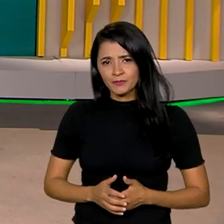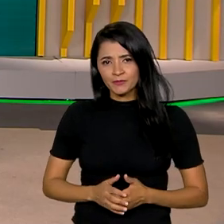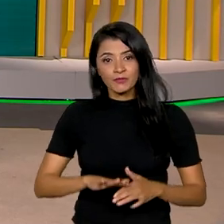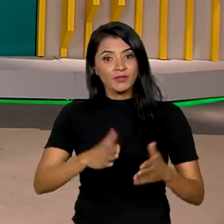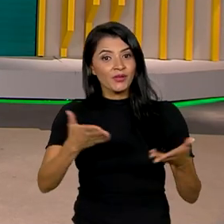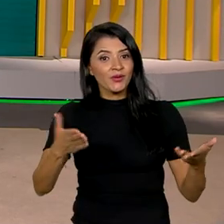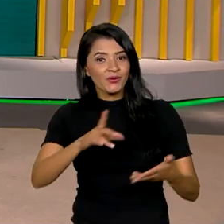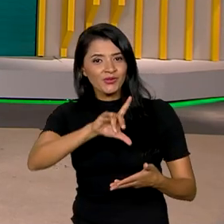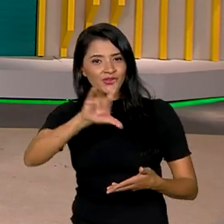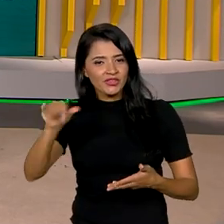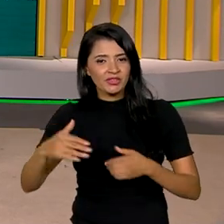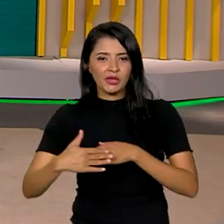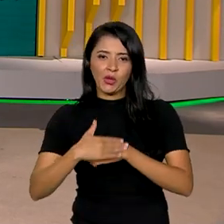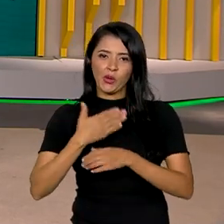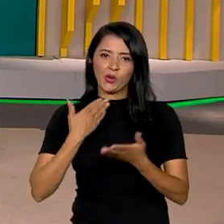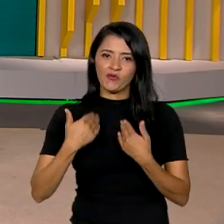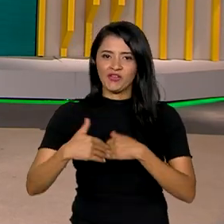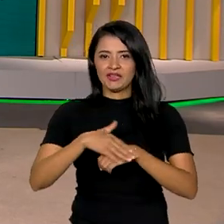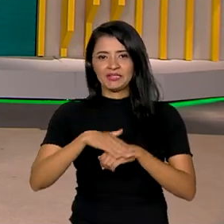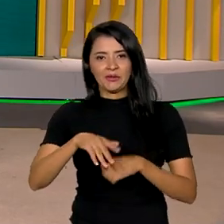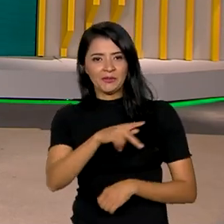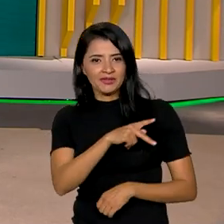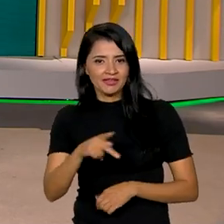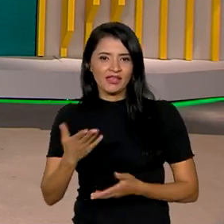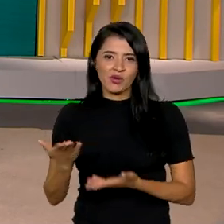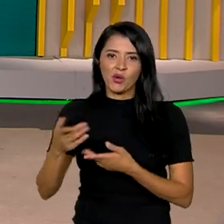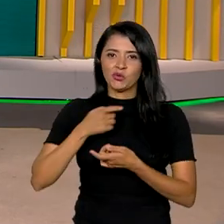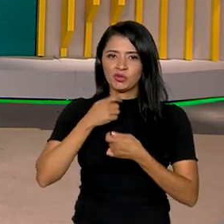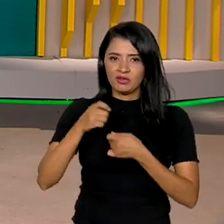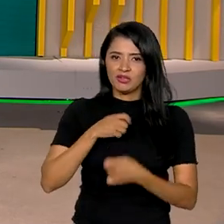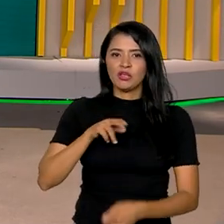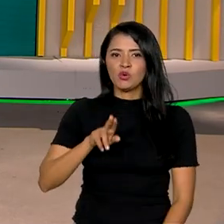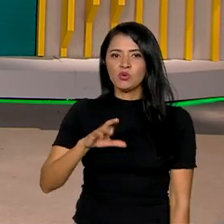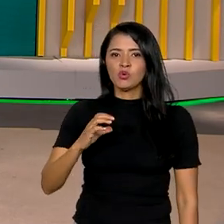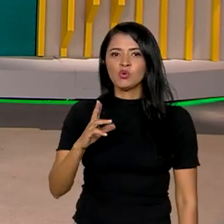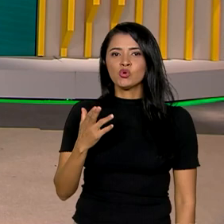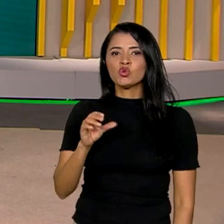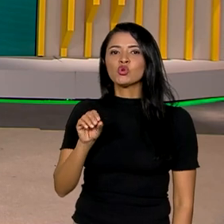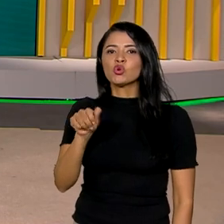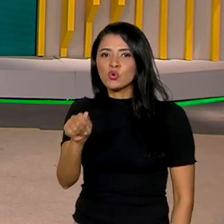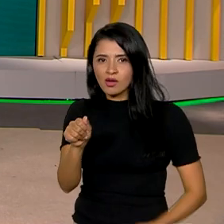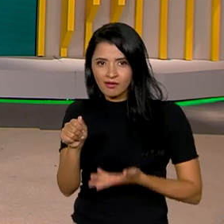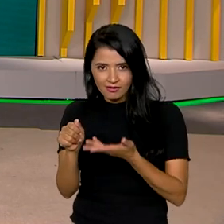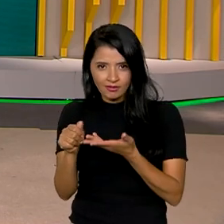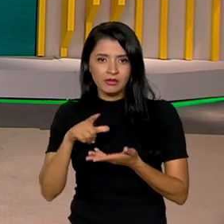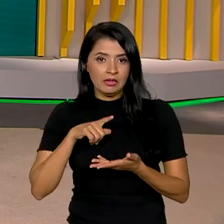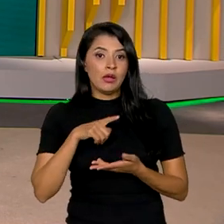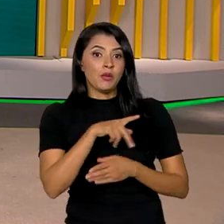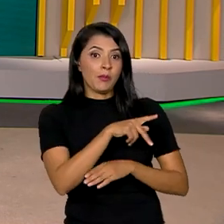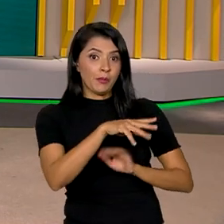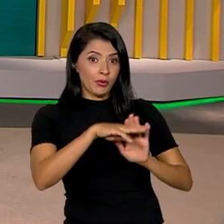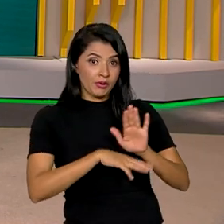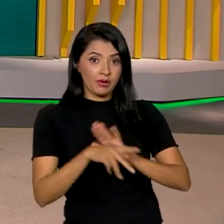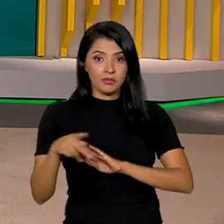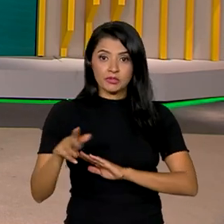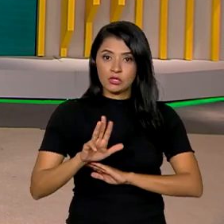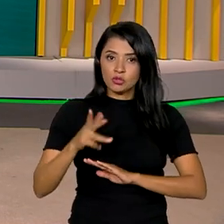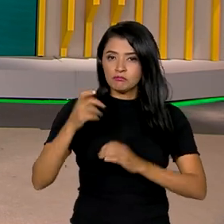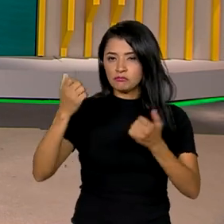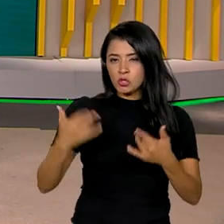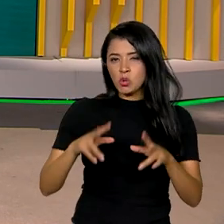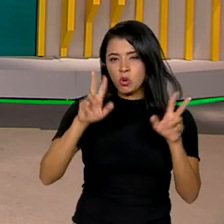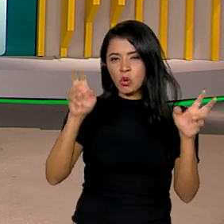E hoje foi dia do Conversa com o Presidente, com o jornalista Marcos Uchoa. No programa, o presidente Lula falou sobre meio